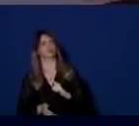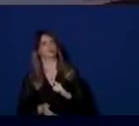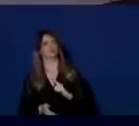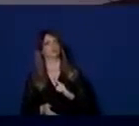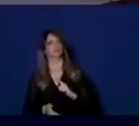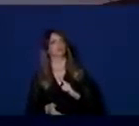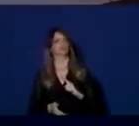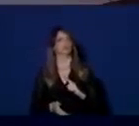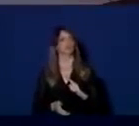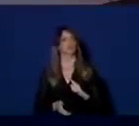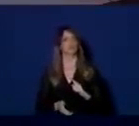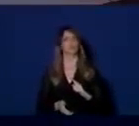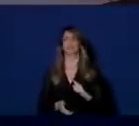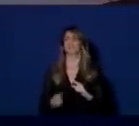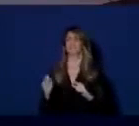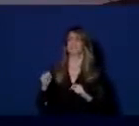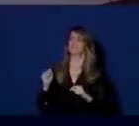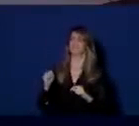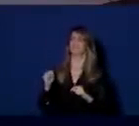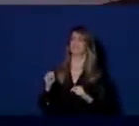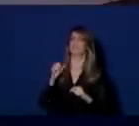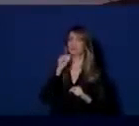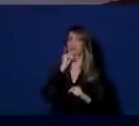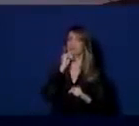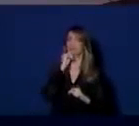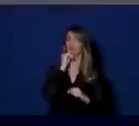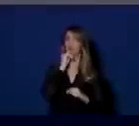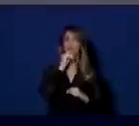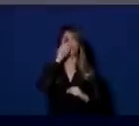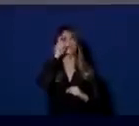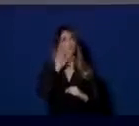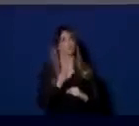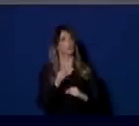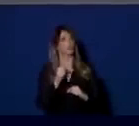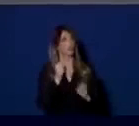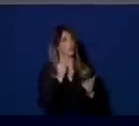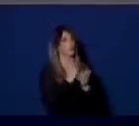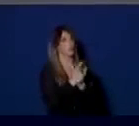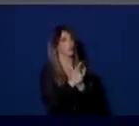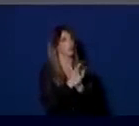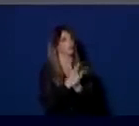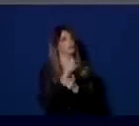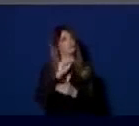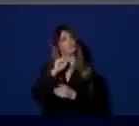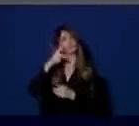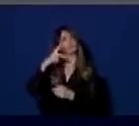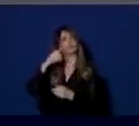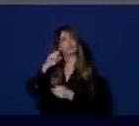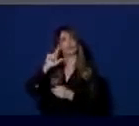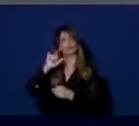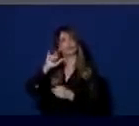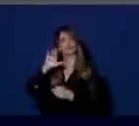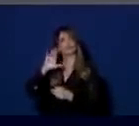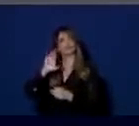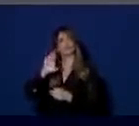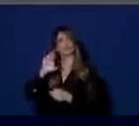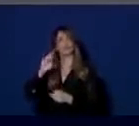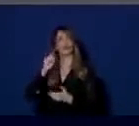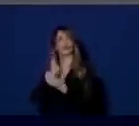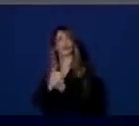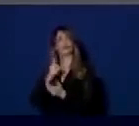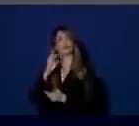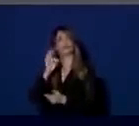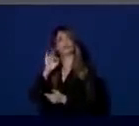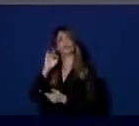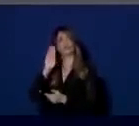uma palavra. Está muito, né? Porque, vamos dizer, um sujeito que compra... Os policy makers, né, que compram TIPS